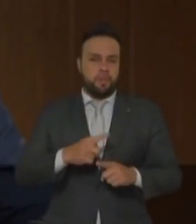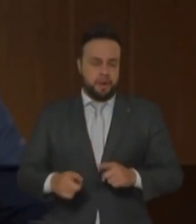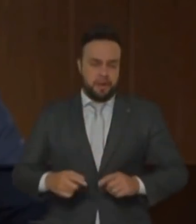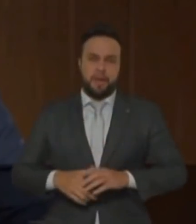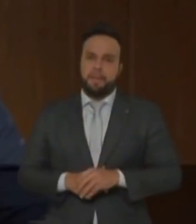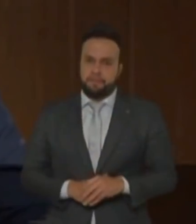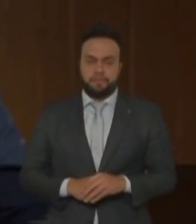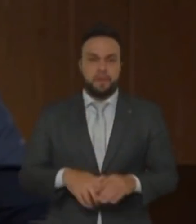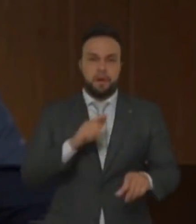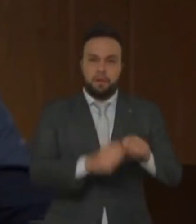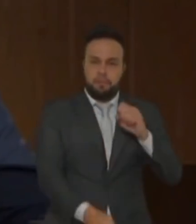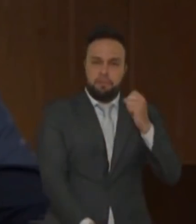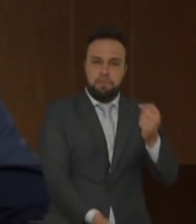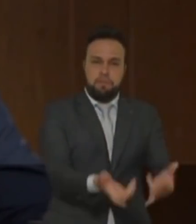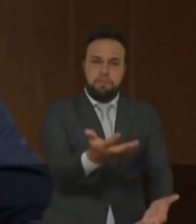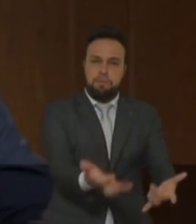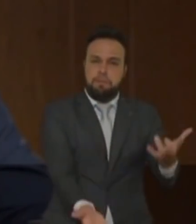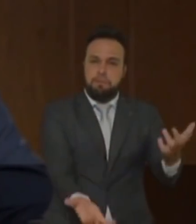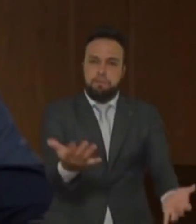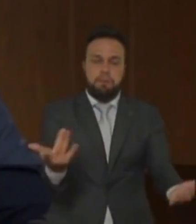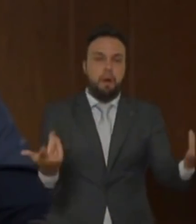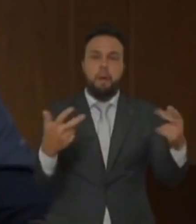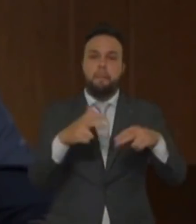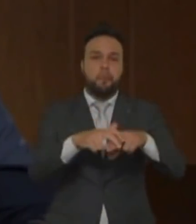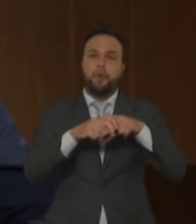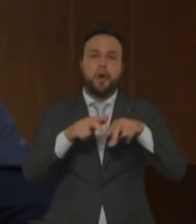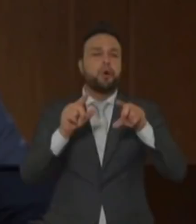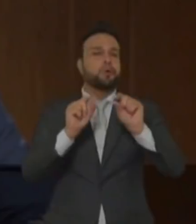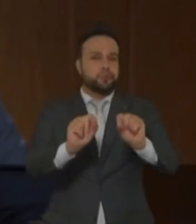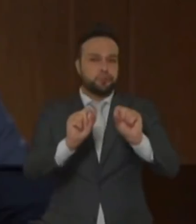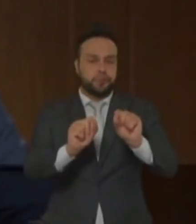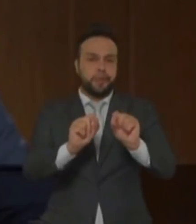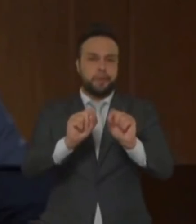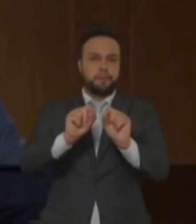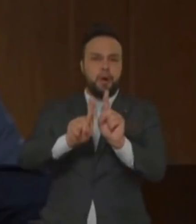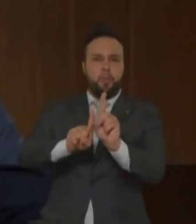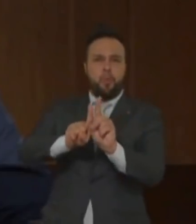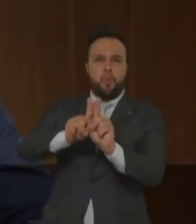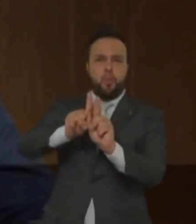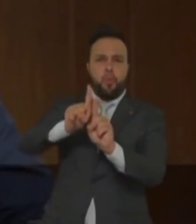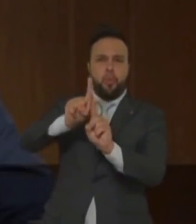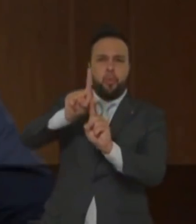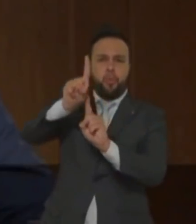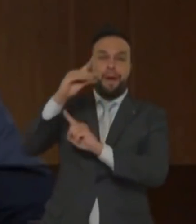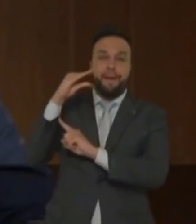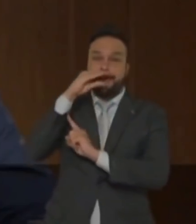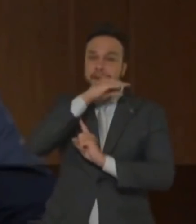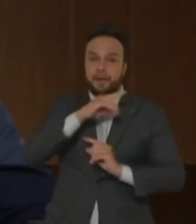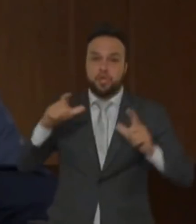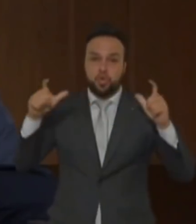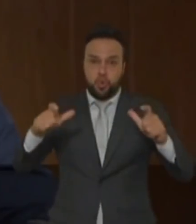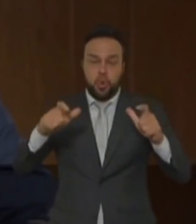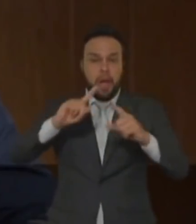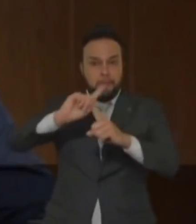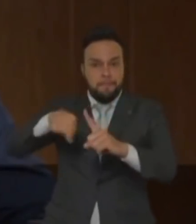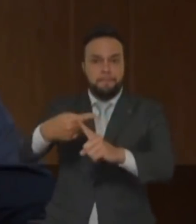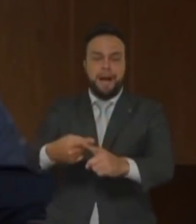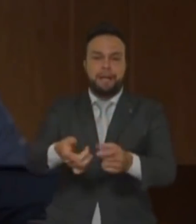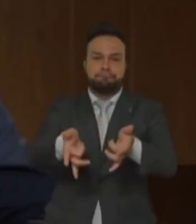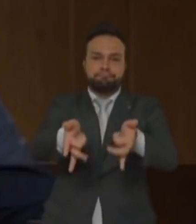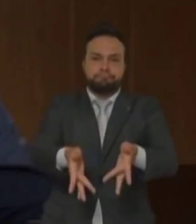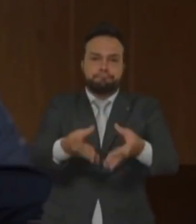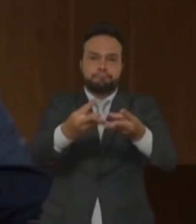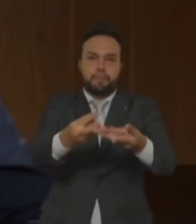problemas as grandes queimadas são consequências inevitáveis da alta temperatura local somada ao